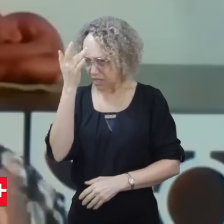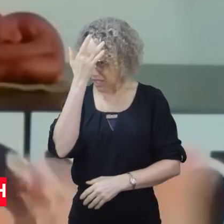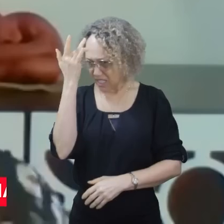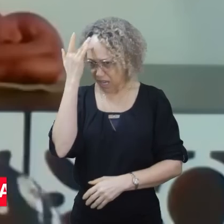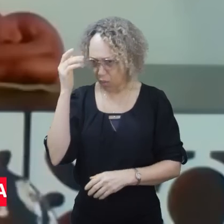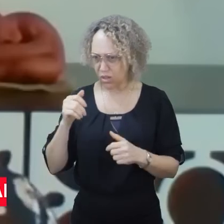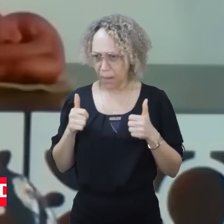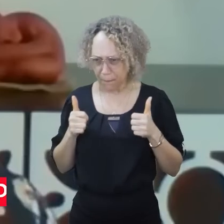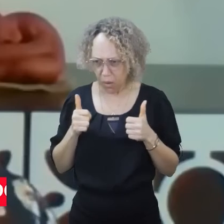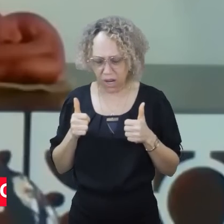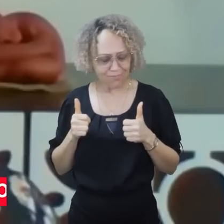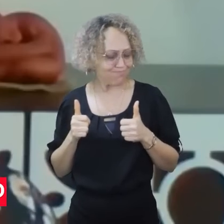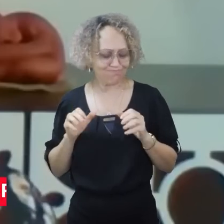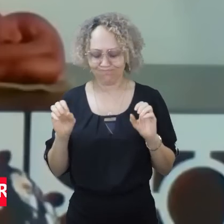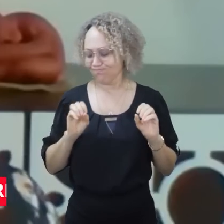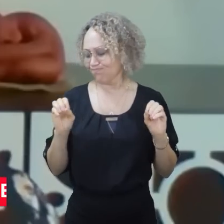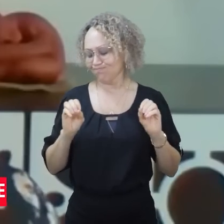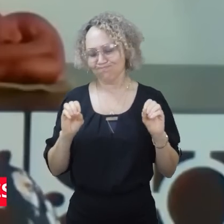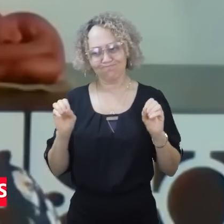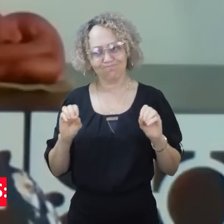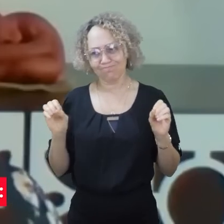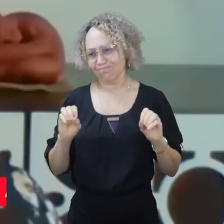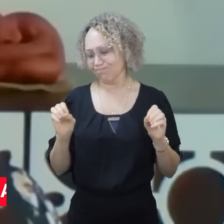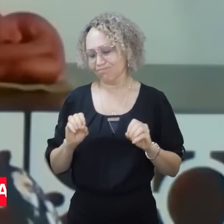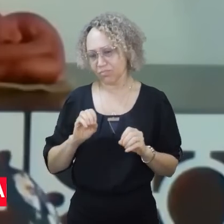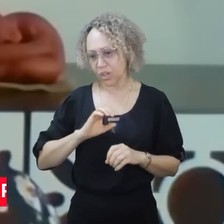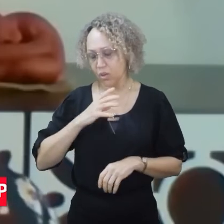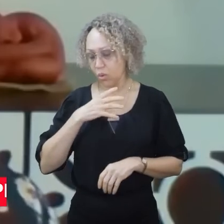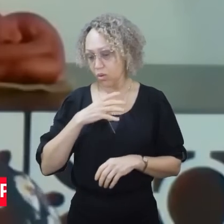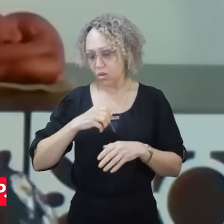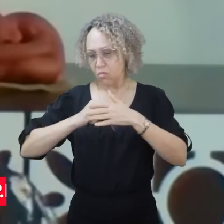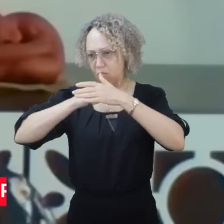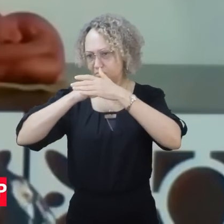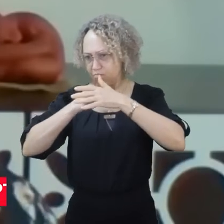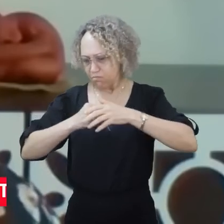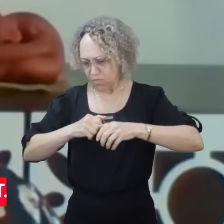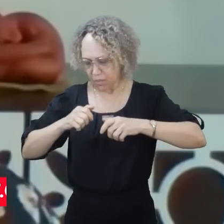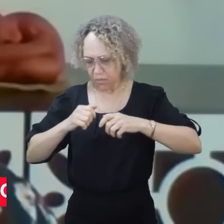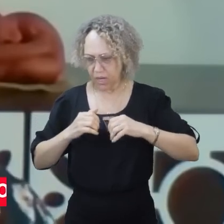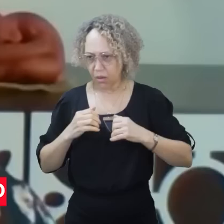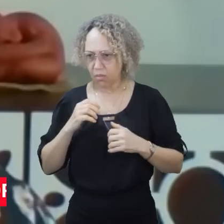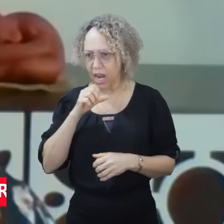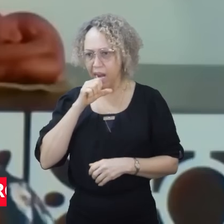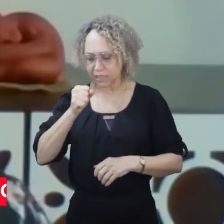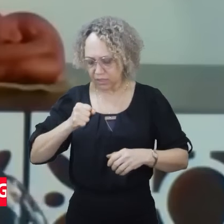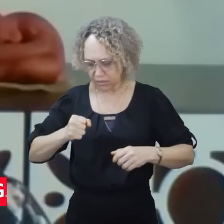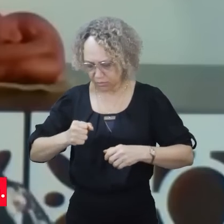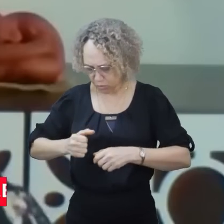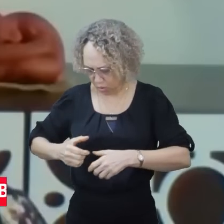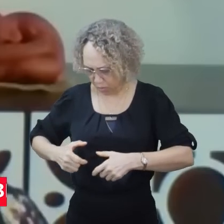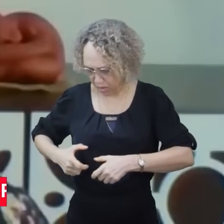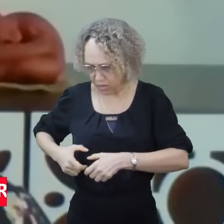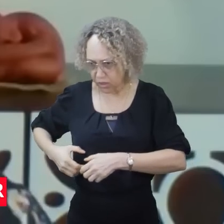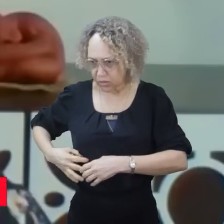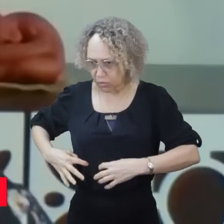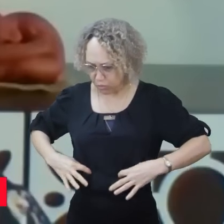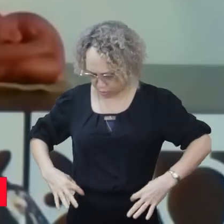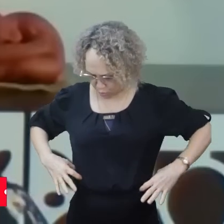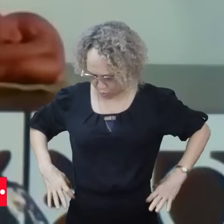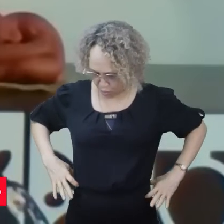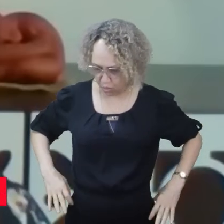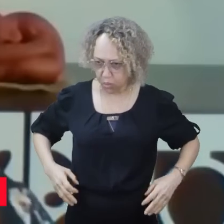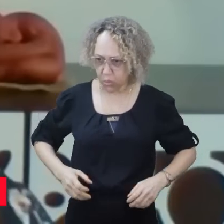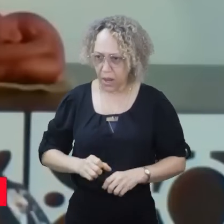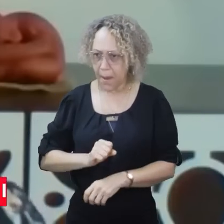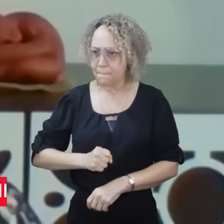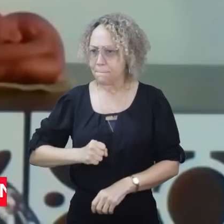vida ou que sacode bombas, né? A gente não está diante de uma pessoa normal. E a racionalidade política, essa então, é